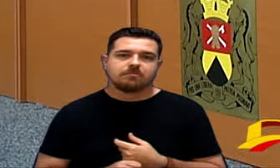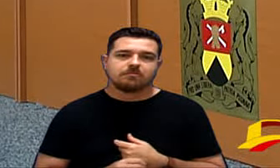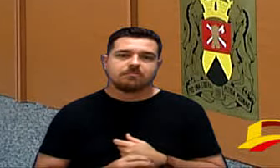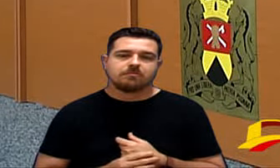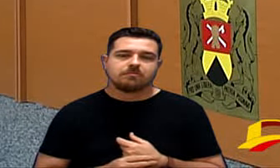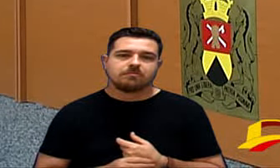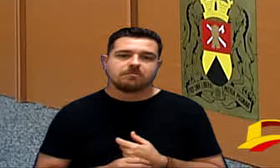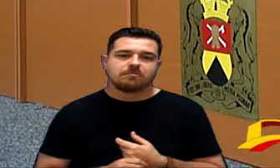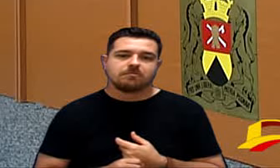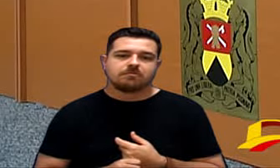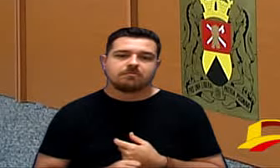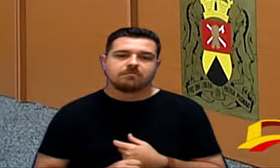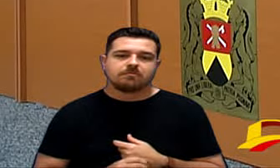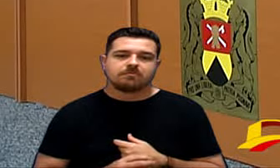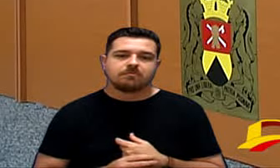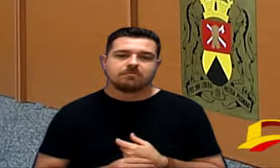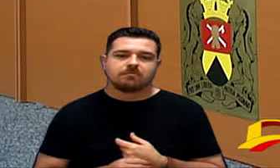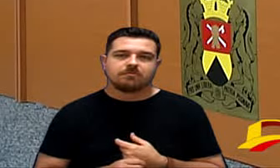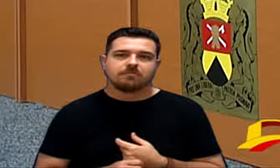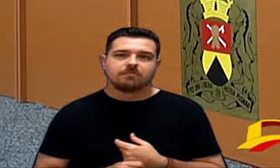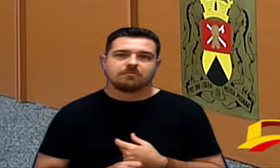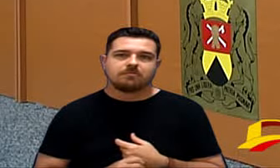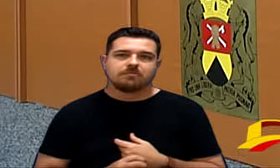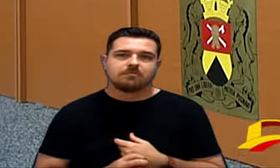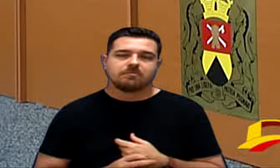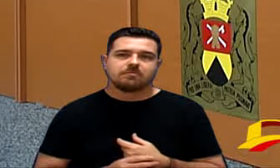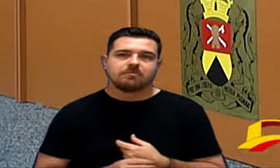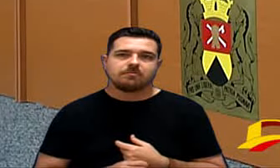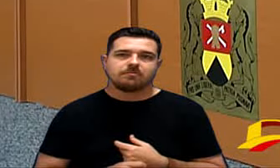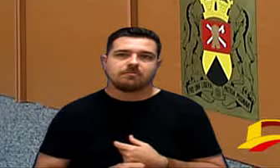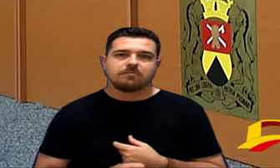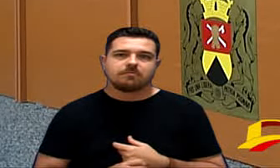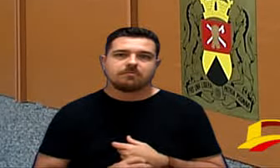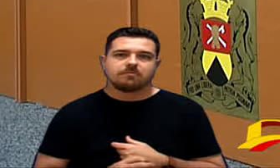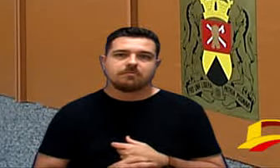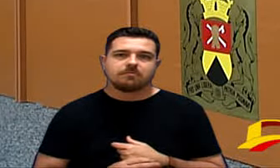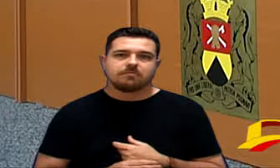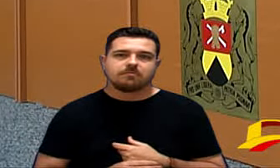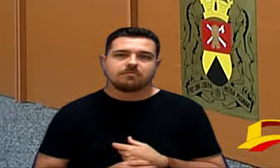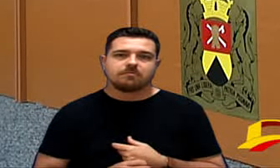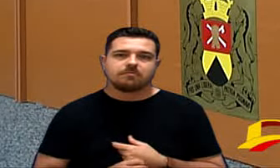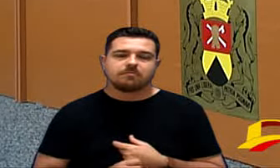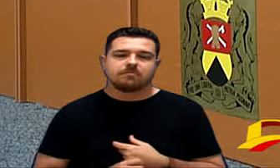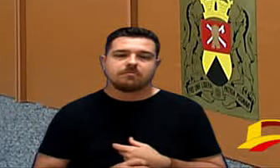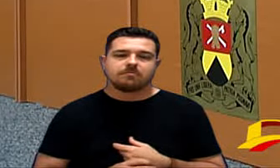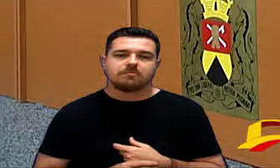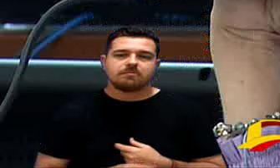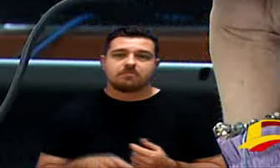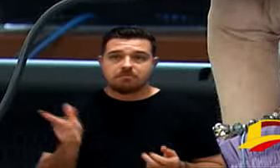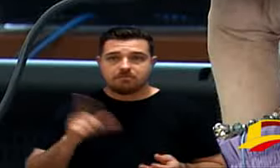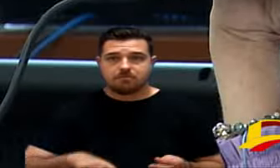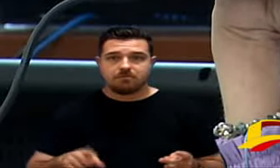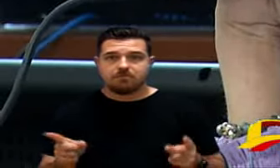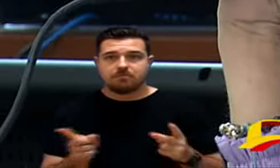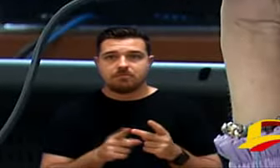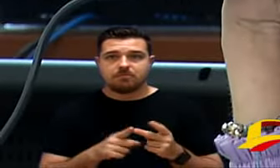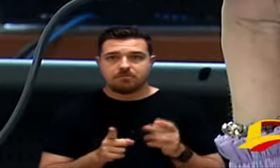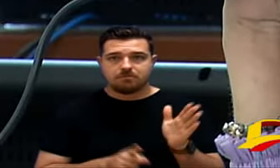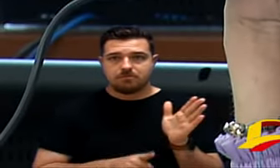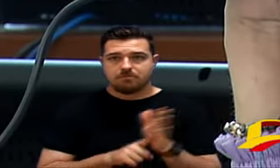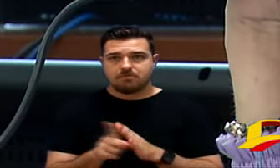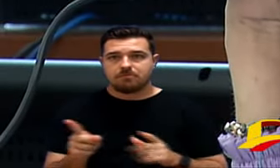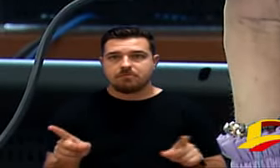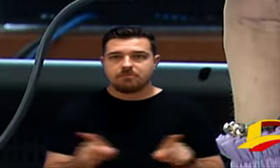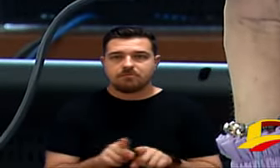uma então isso faça então daí a gente já encerra Fernanda pra gente poder tocar pode fazer Fernanda eh Depois dessa pergunta